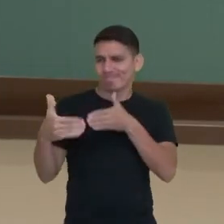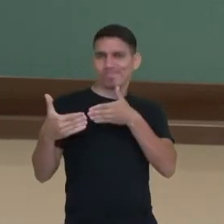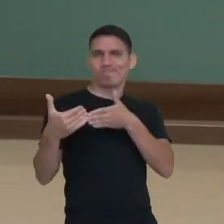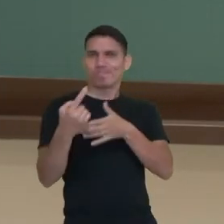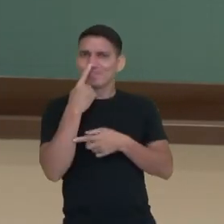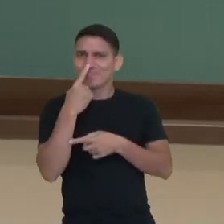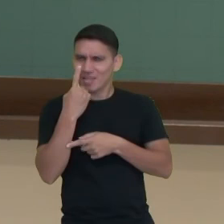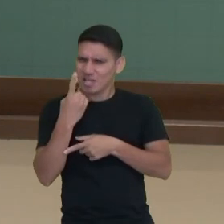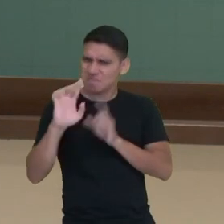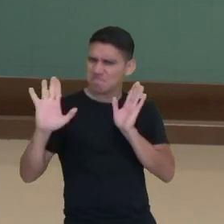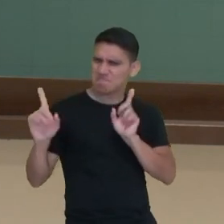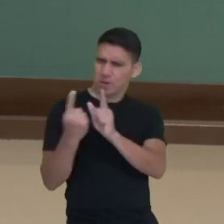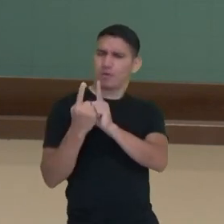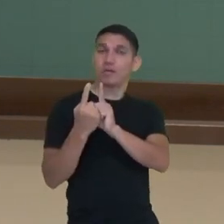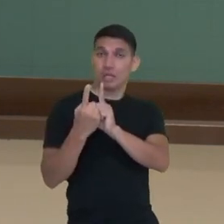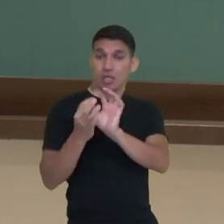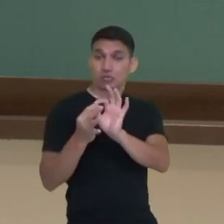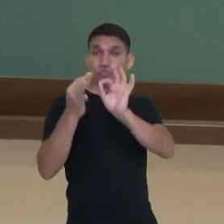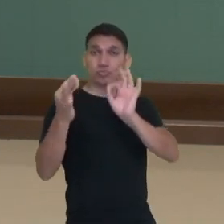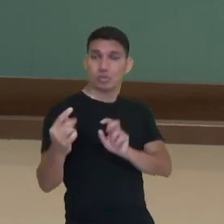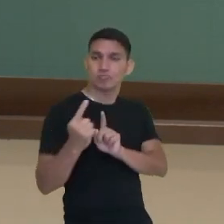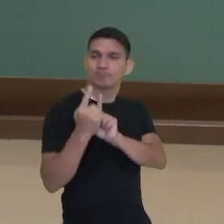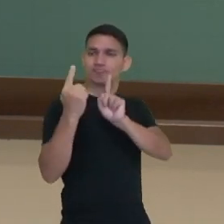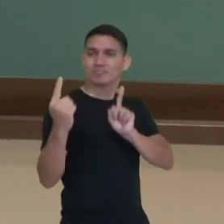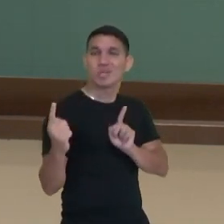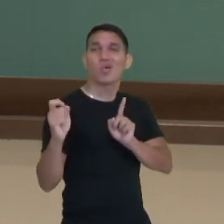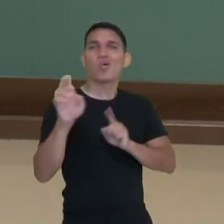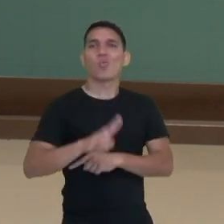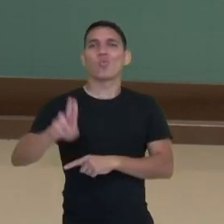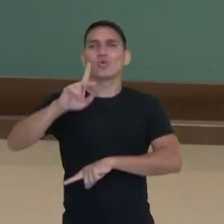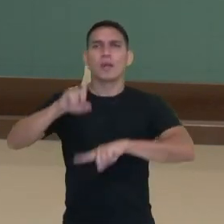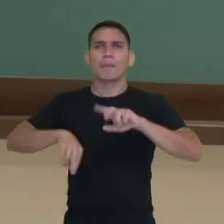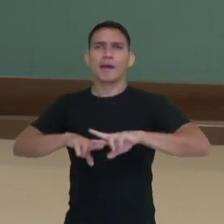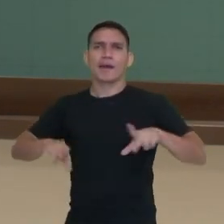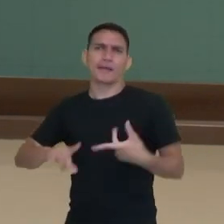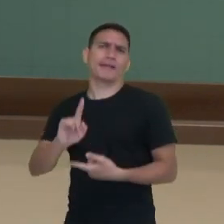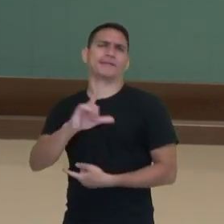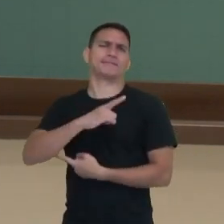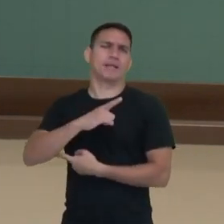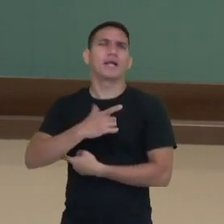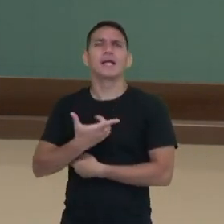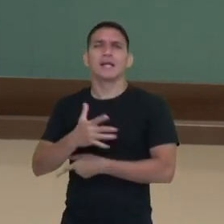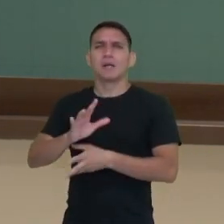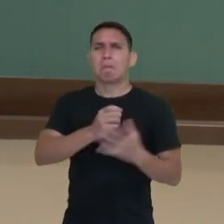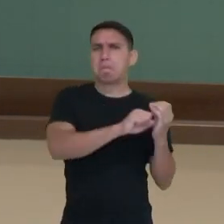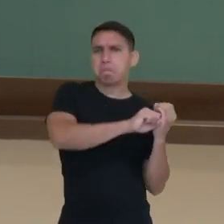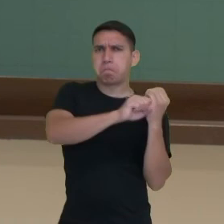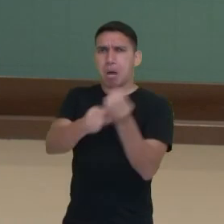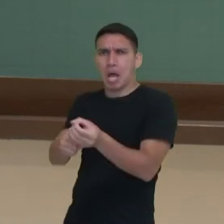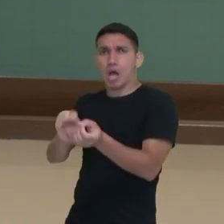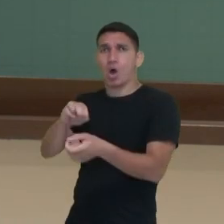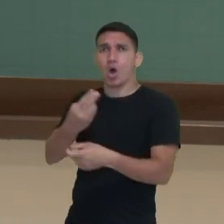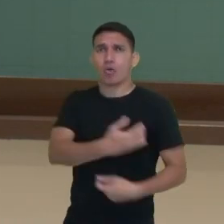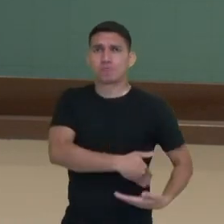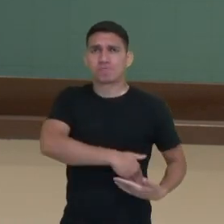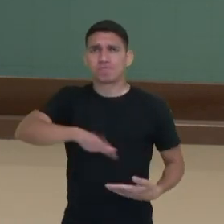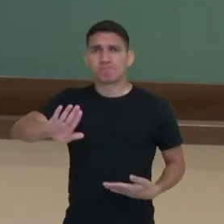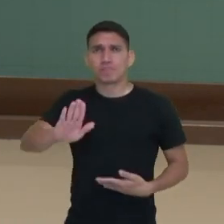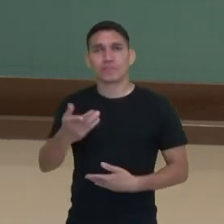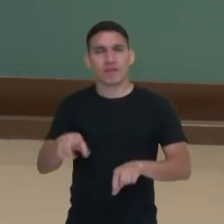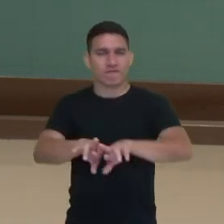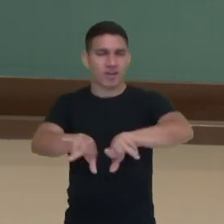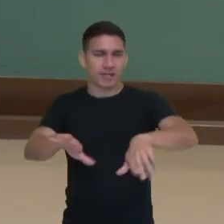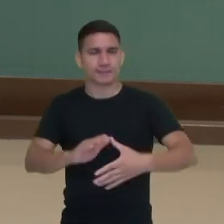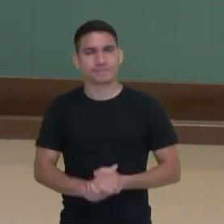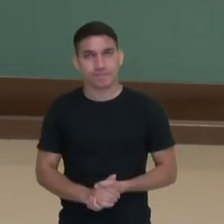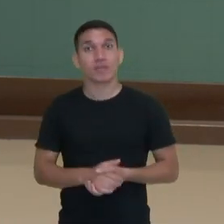corpo. Longa distância, o uso da arma, né? Do equipamento, do bastão, da espada, tudo isso.